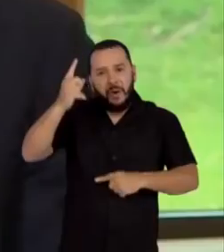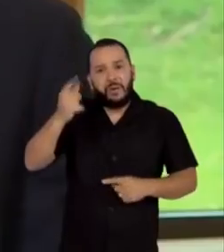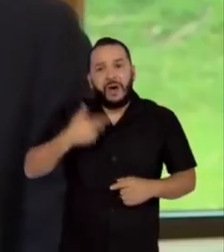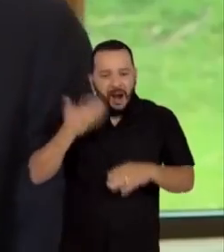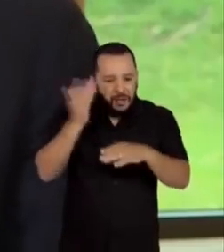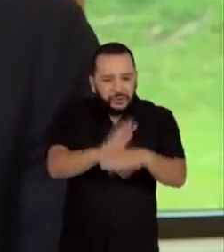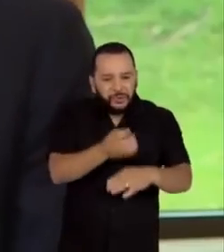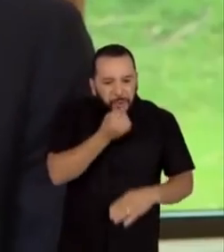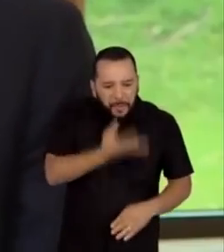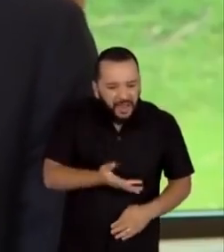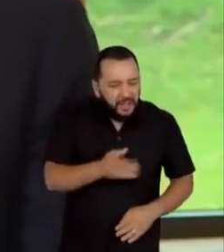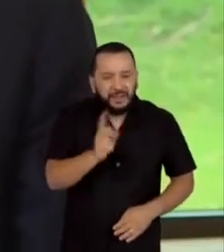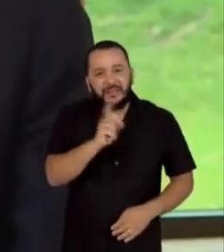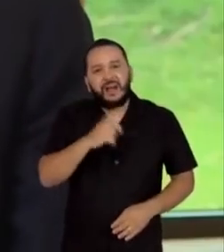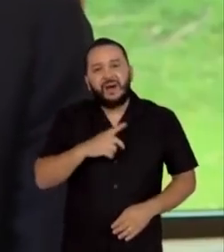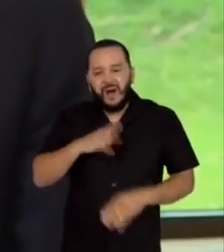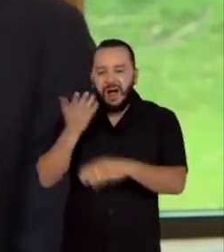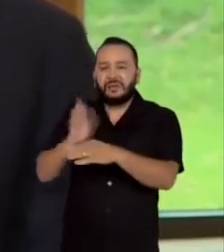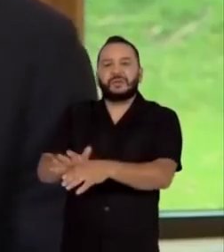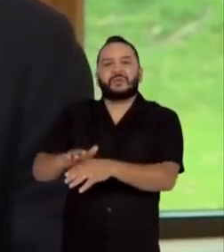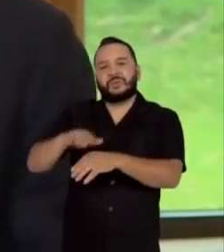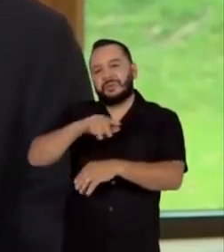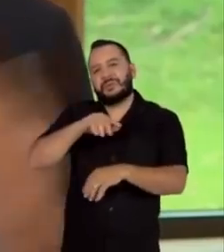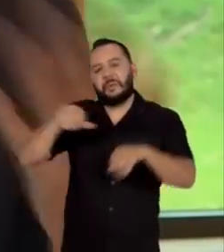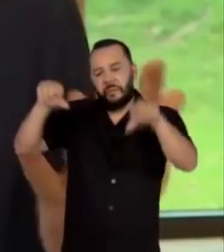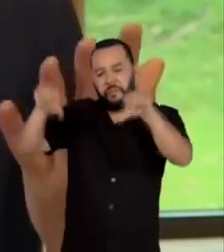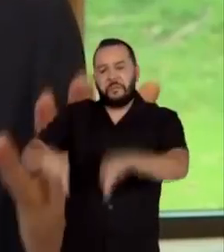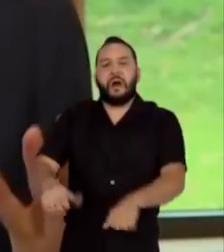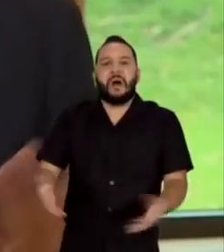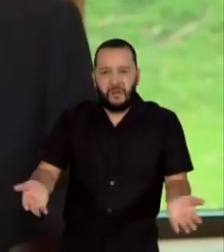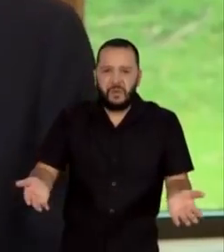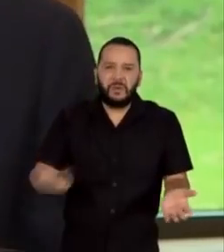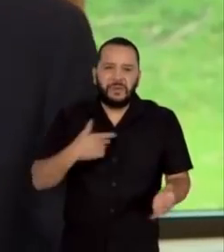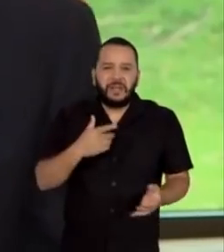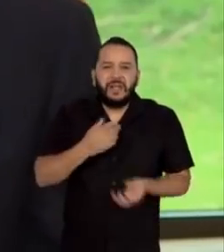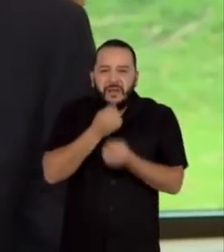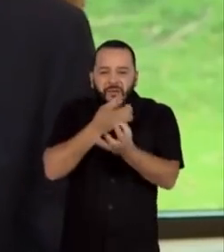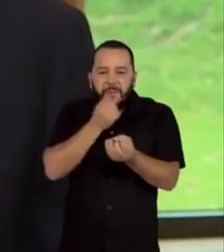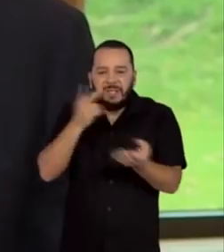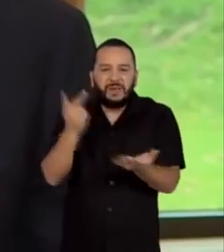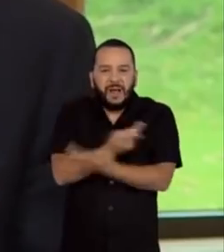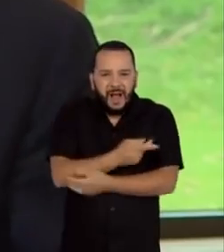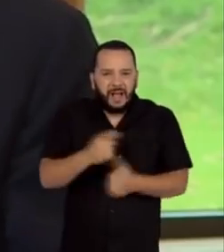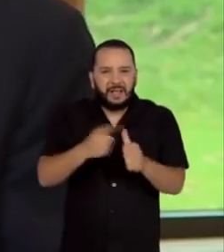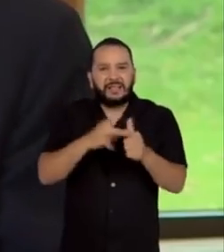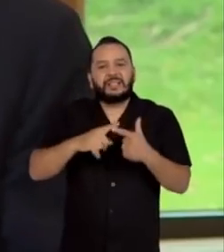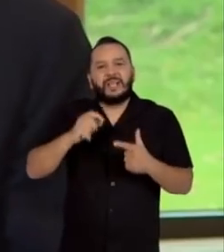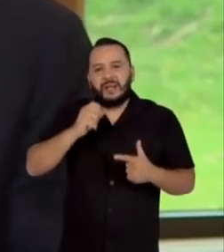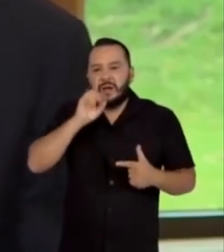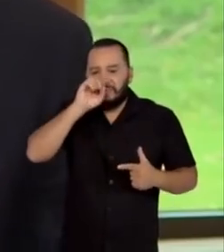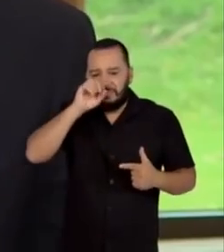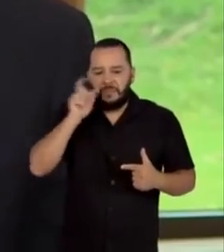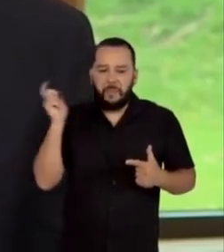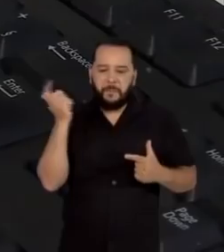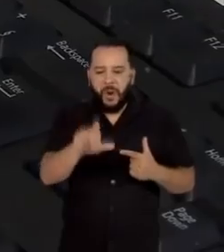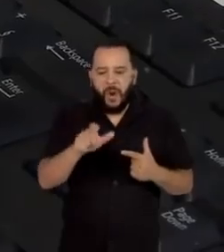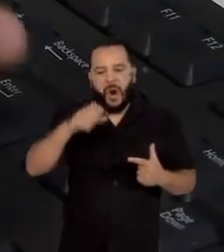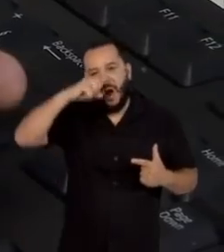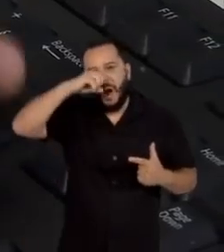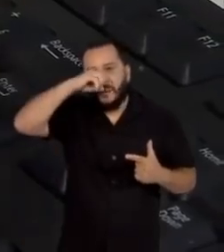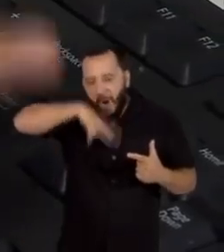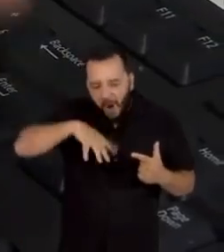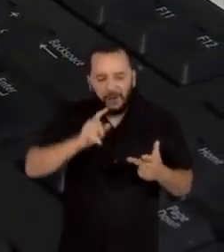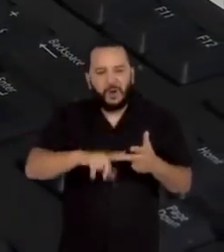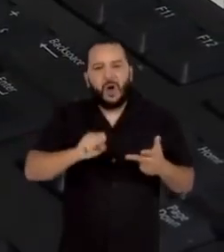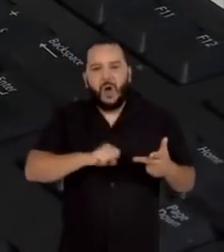bem, mas se encaminha para uma distopia digital, poluída por informações erradas, discursos de ódio e coleta generalizada